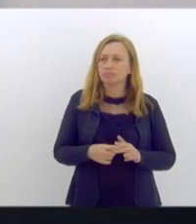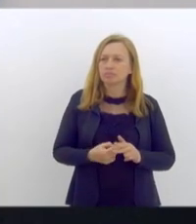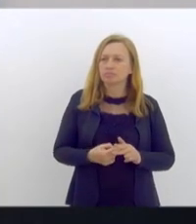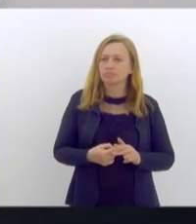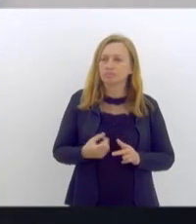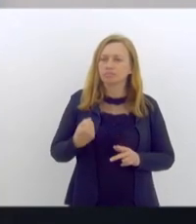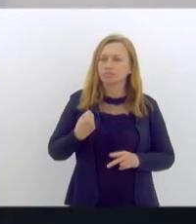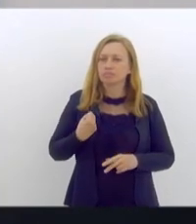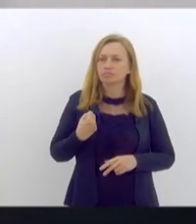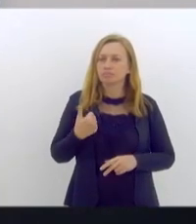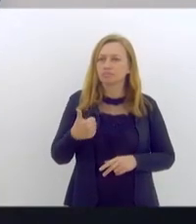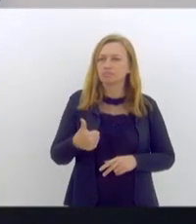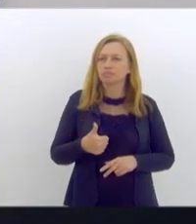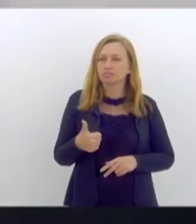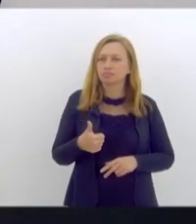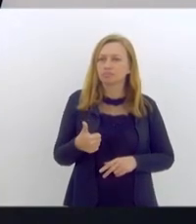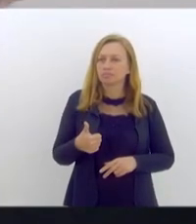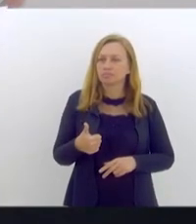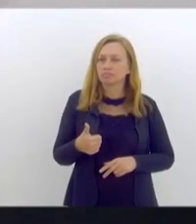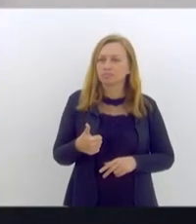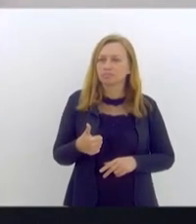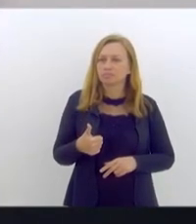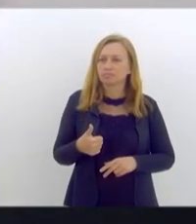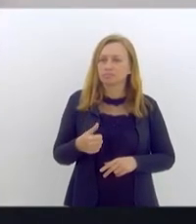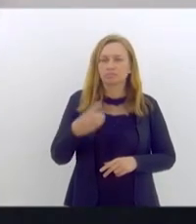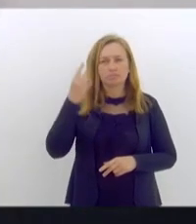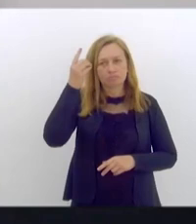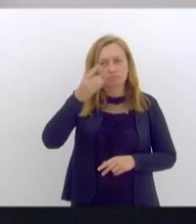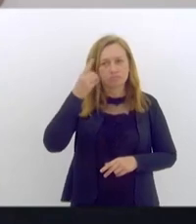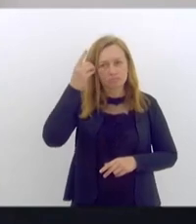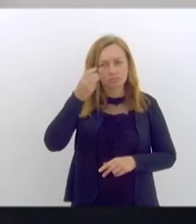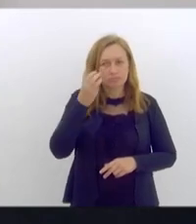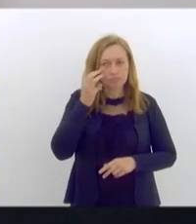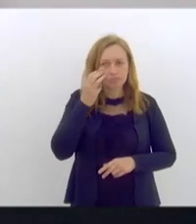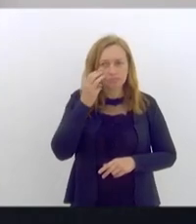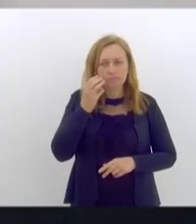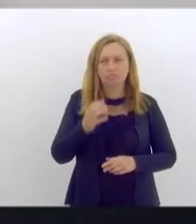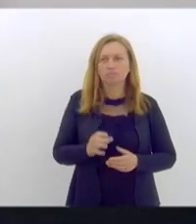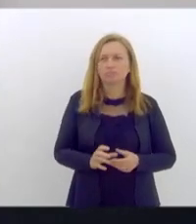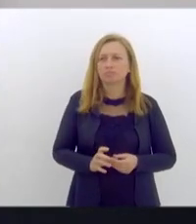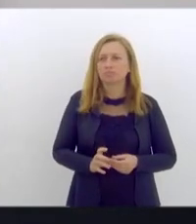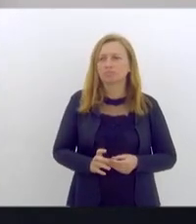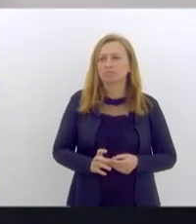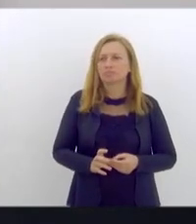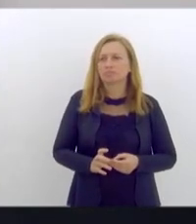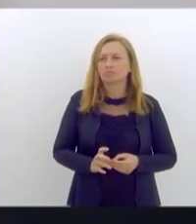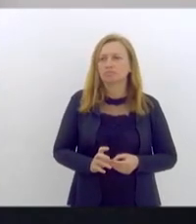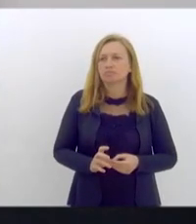número 1 do Deputado waldeck Carneiro